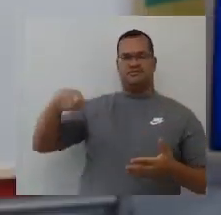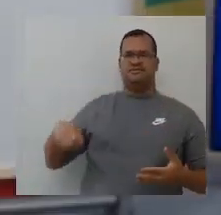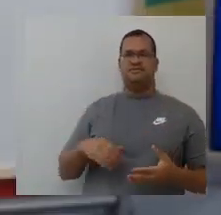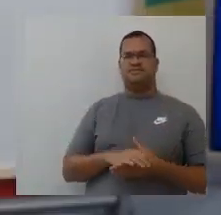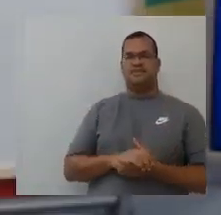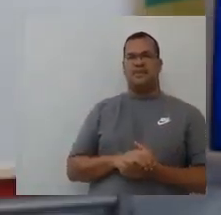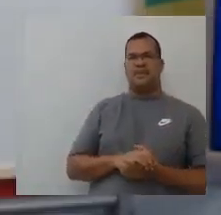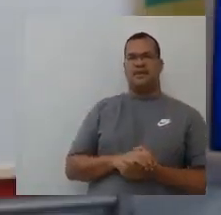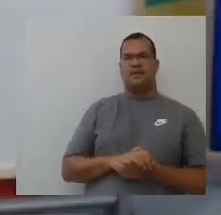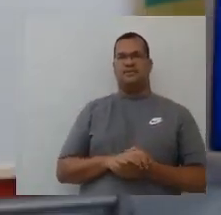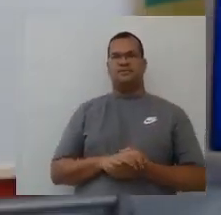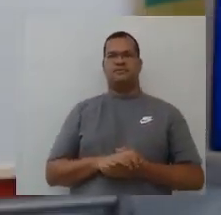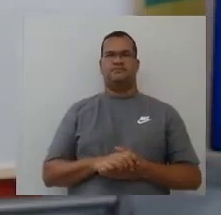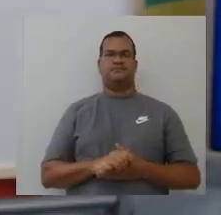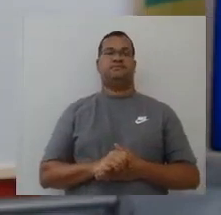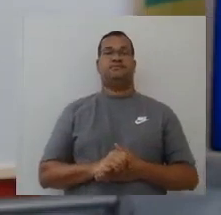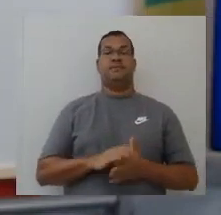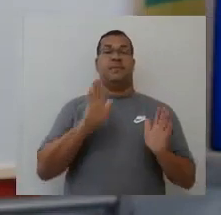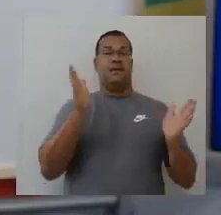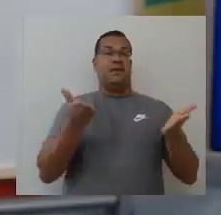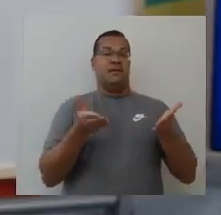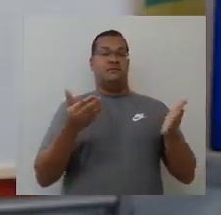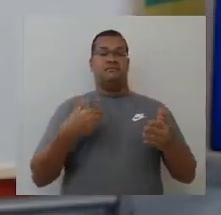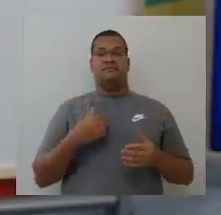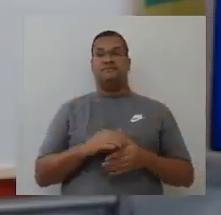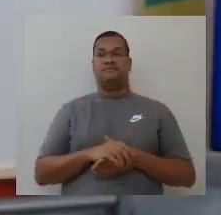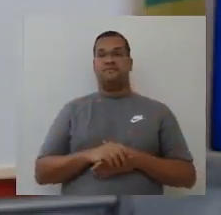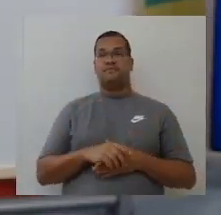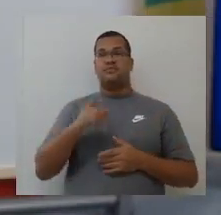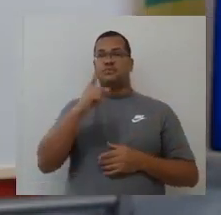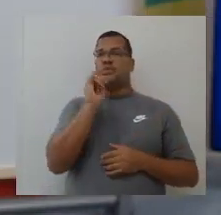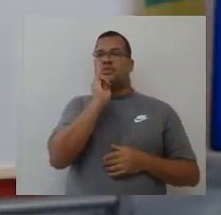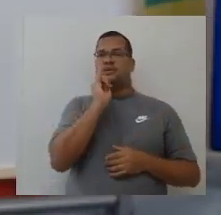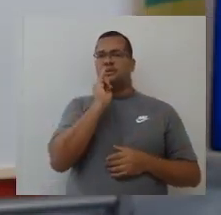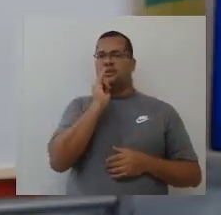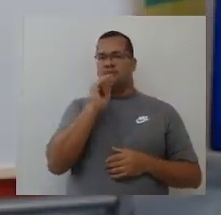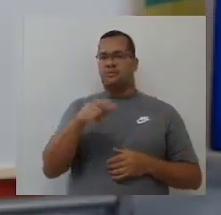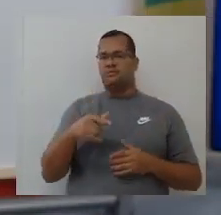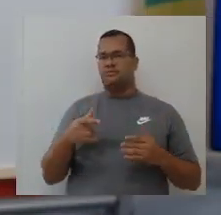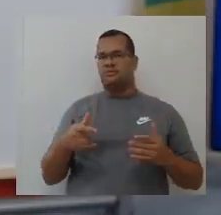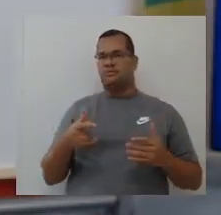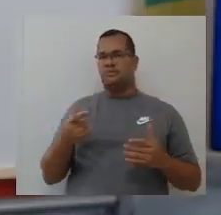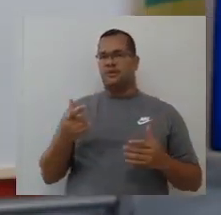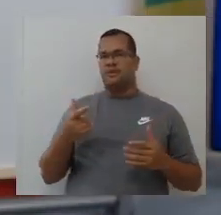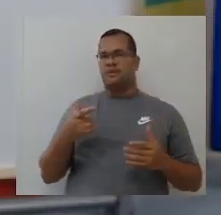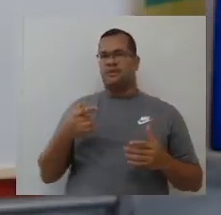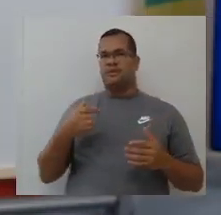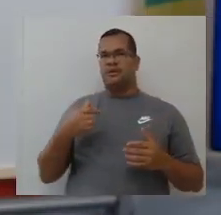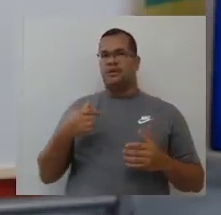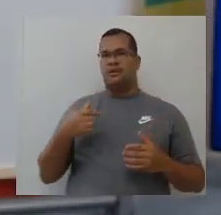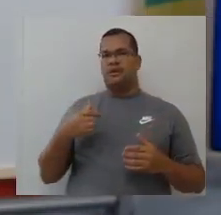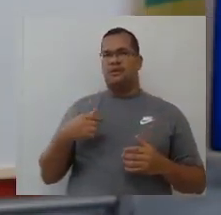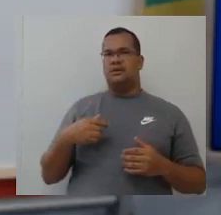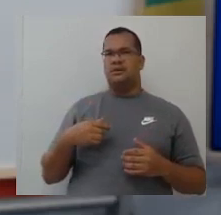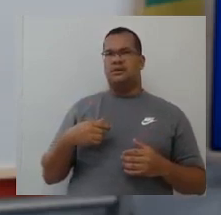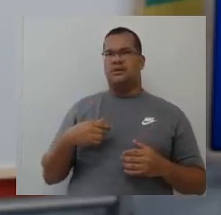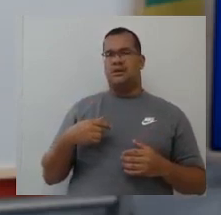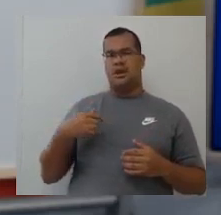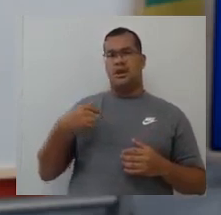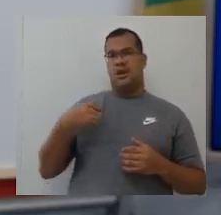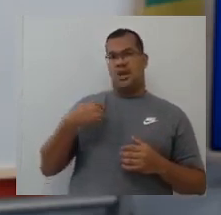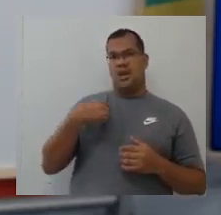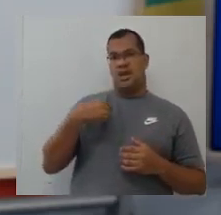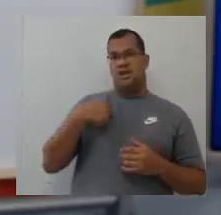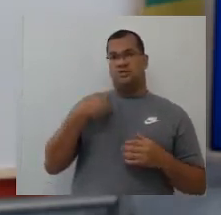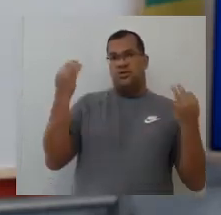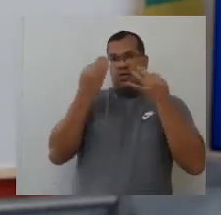quadro, eu coloco. Vou colocar um exemplo bem real mesmo, tá? Eu sou lindo. Como é que eu digo eu sou lindo em inglês?